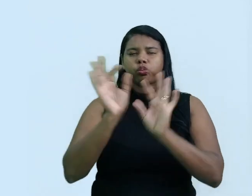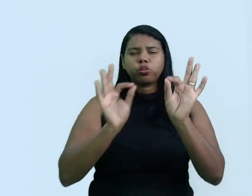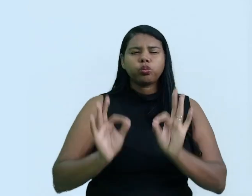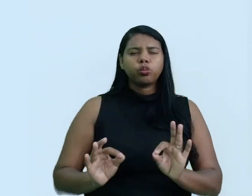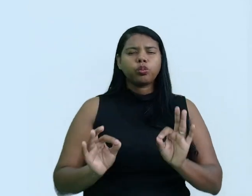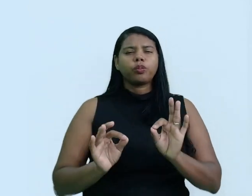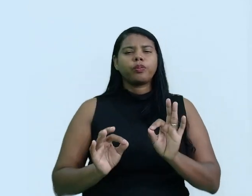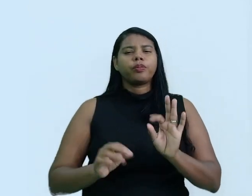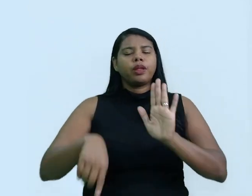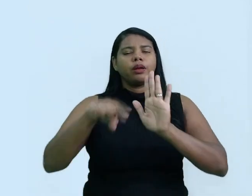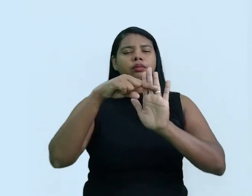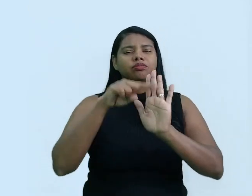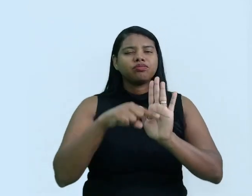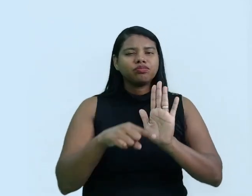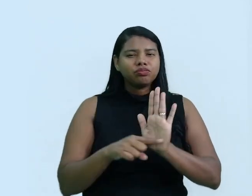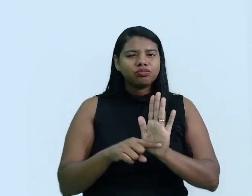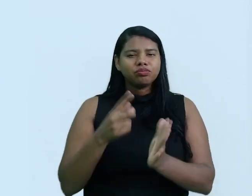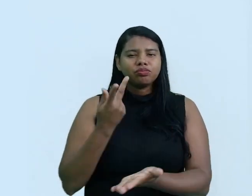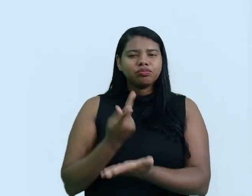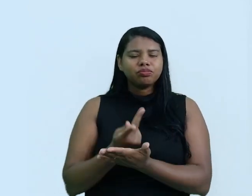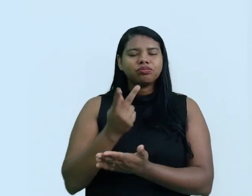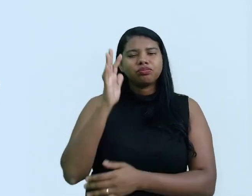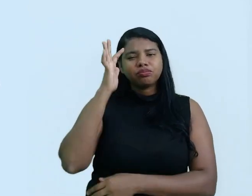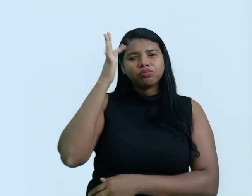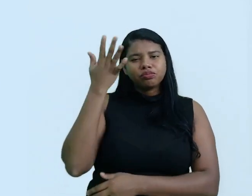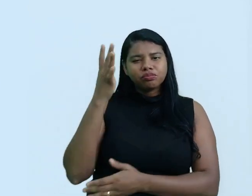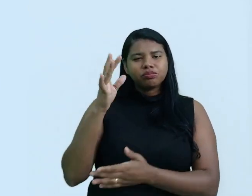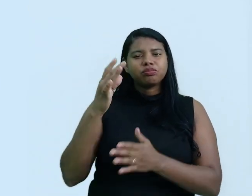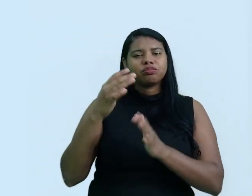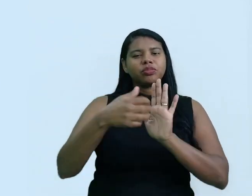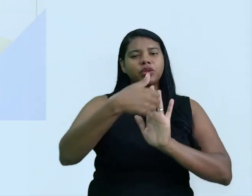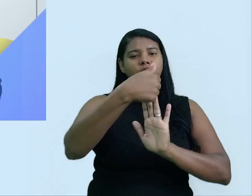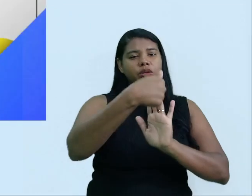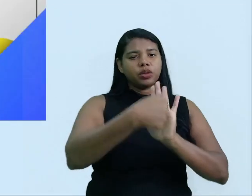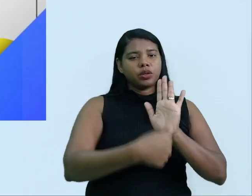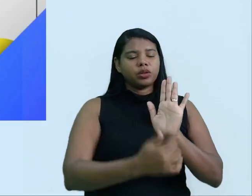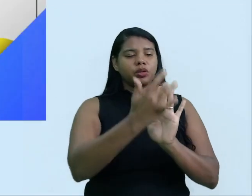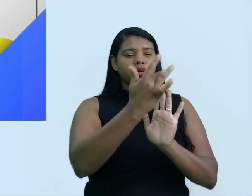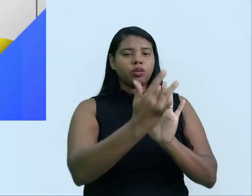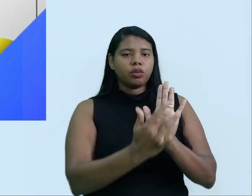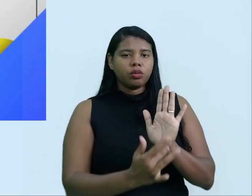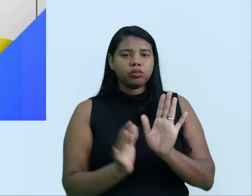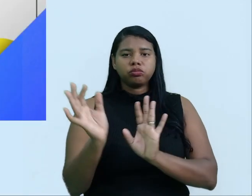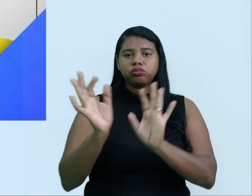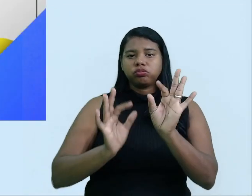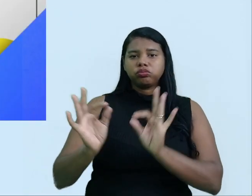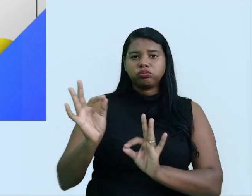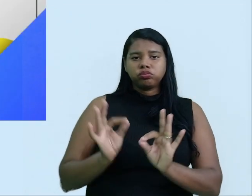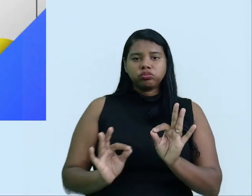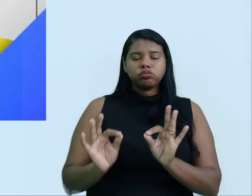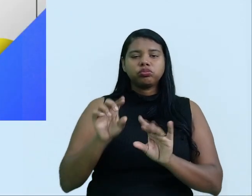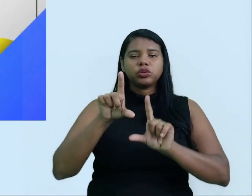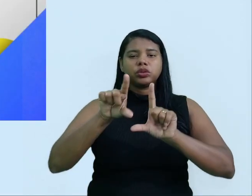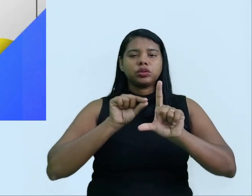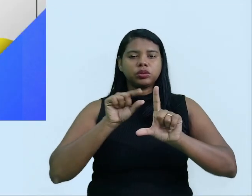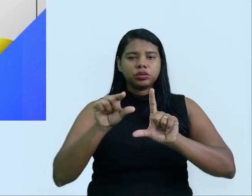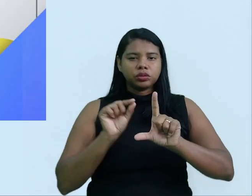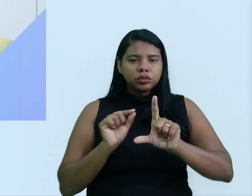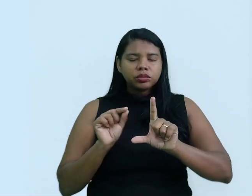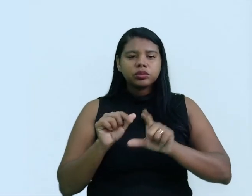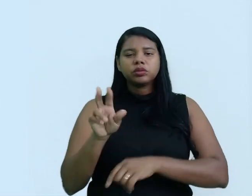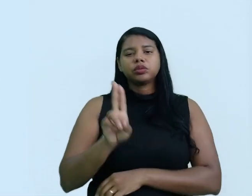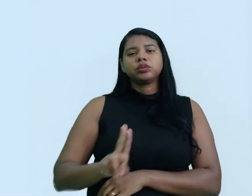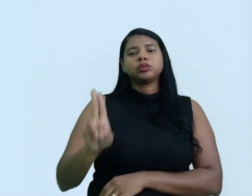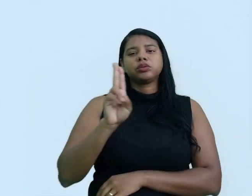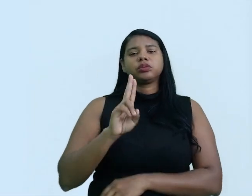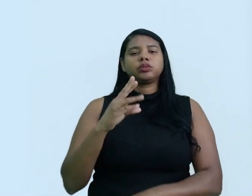plano de ação, né, deve ser considerado o relatório que será produzido pela ferramenta escolhida, que será utilizada